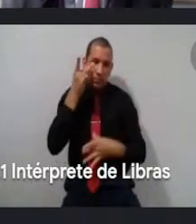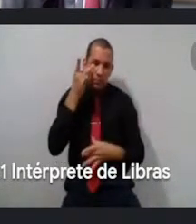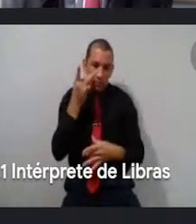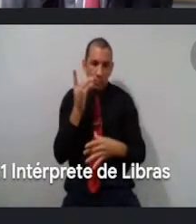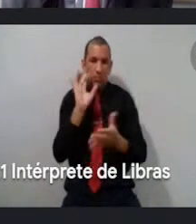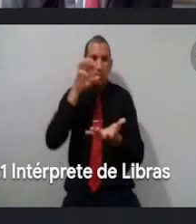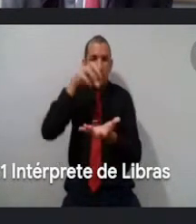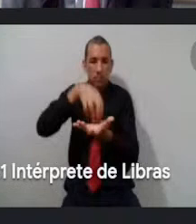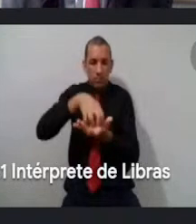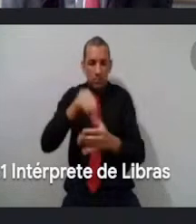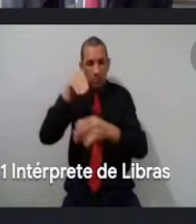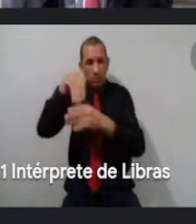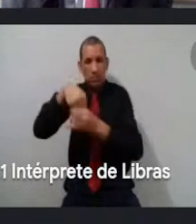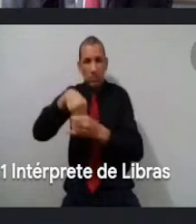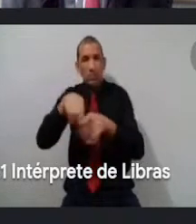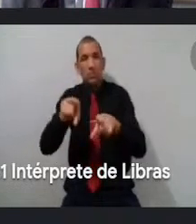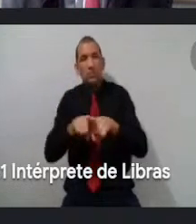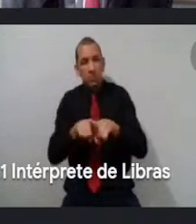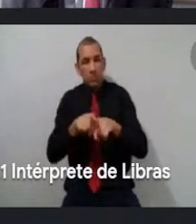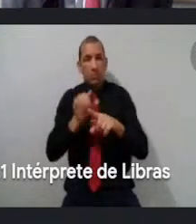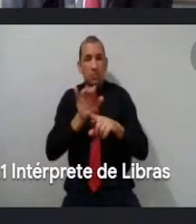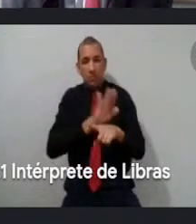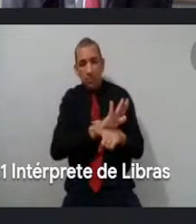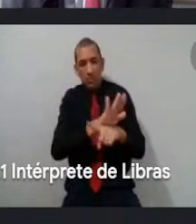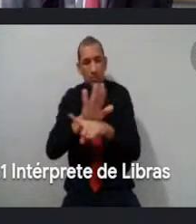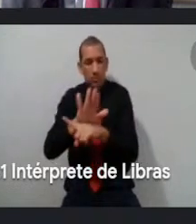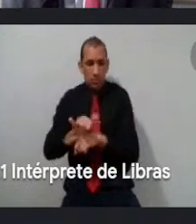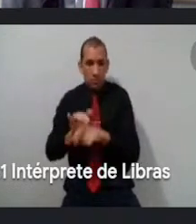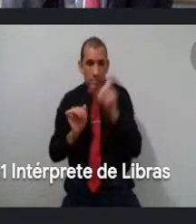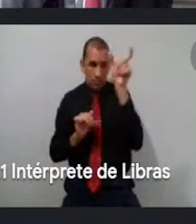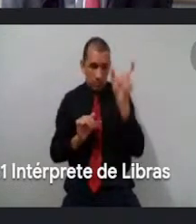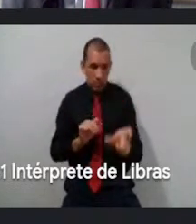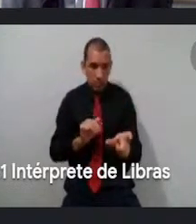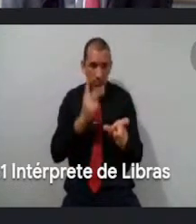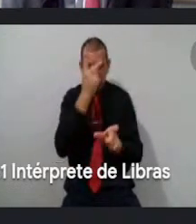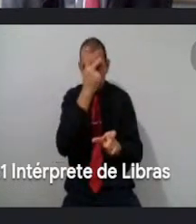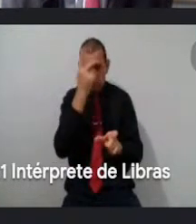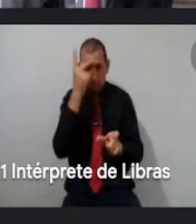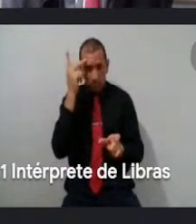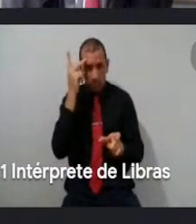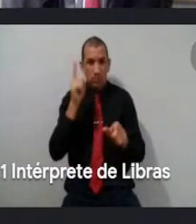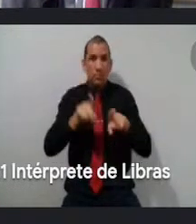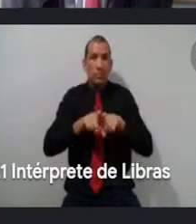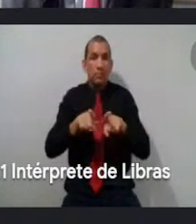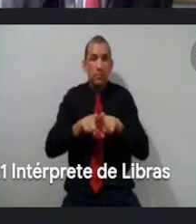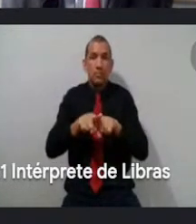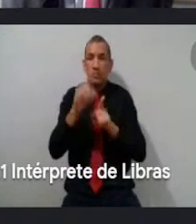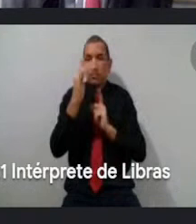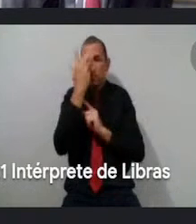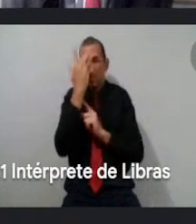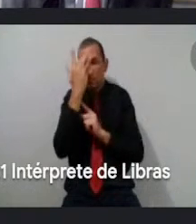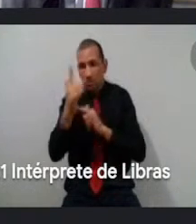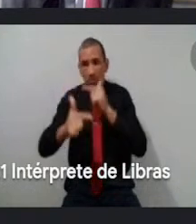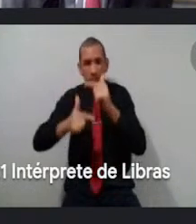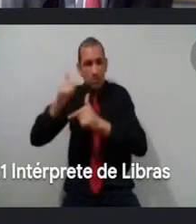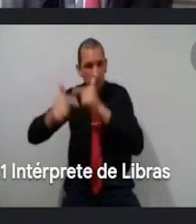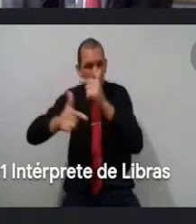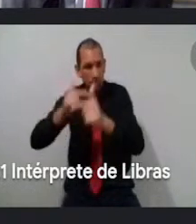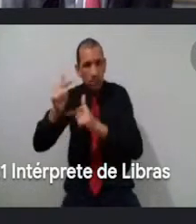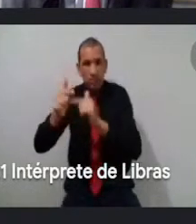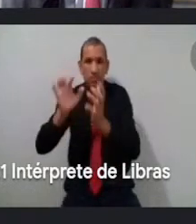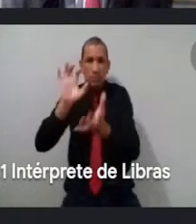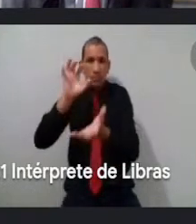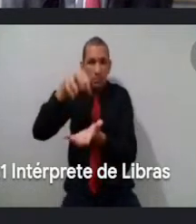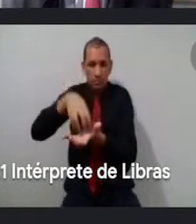cartórios eleitorais além de trazer benefícios ao eleitor esta medida facilitará os trabalhos cartórios eleitorais